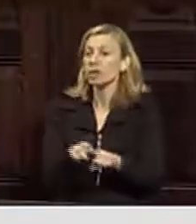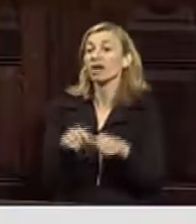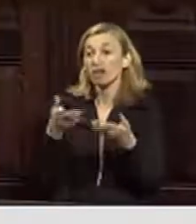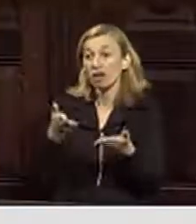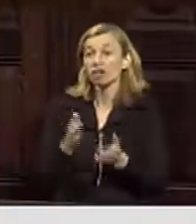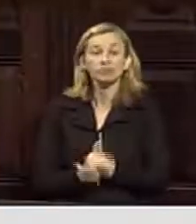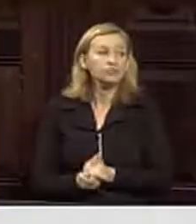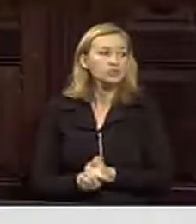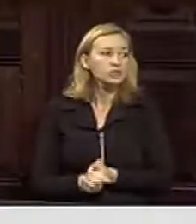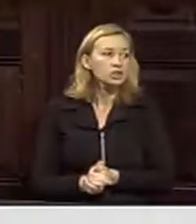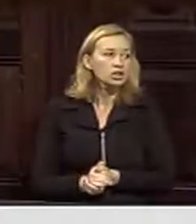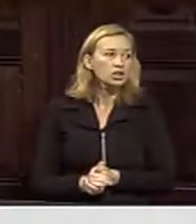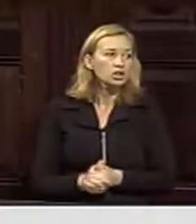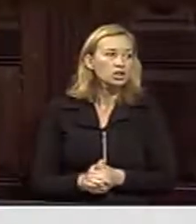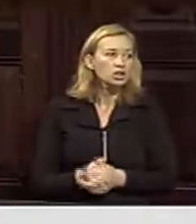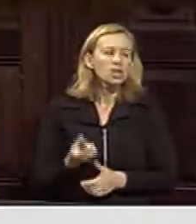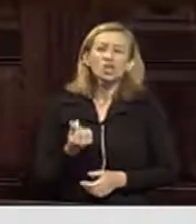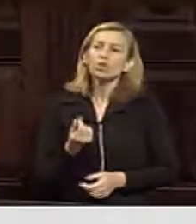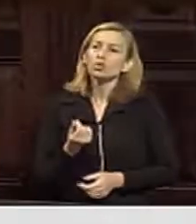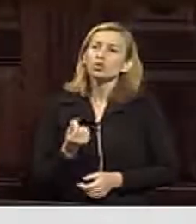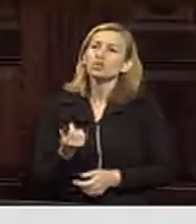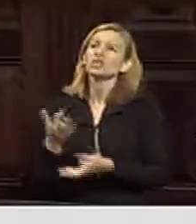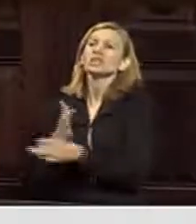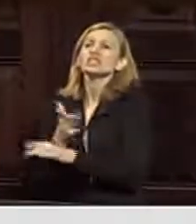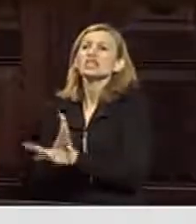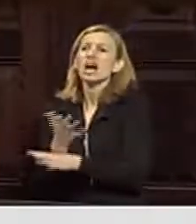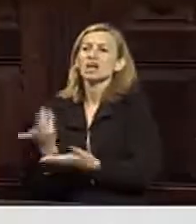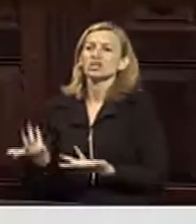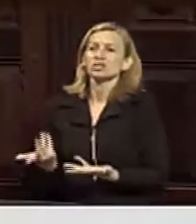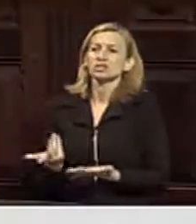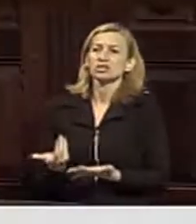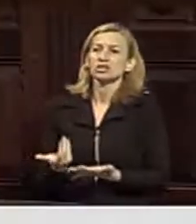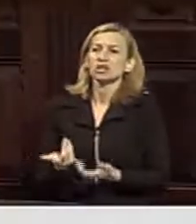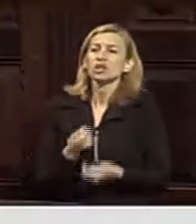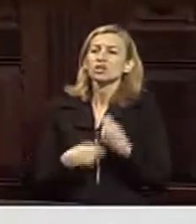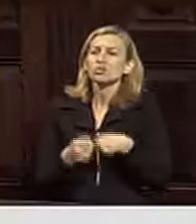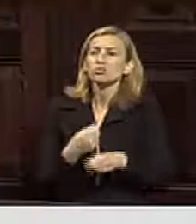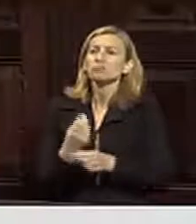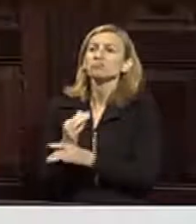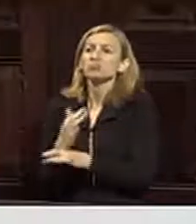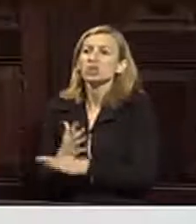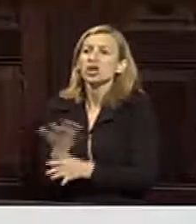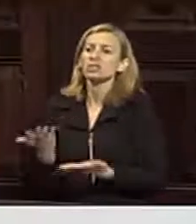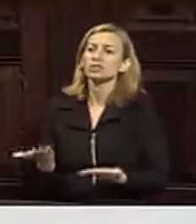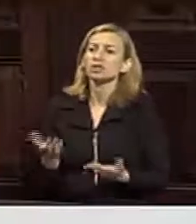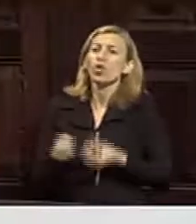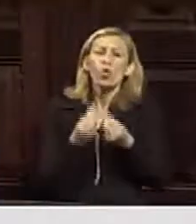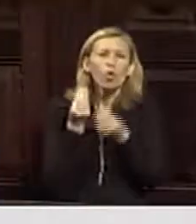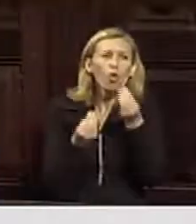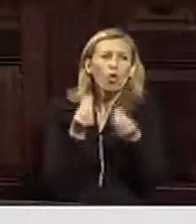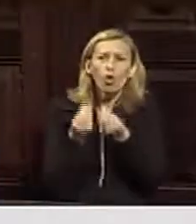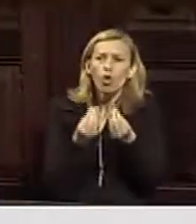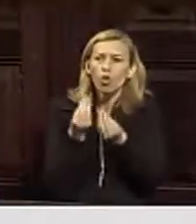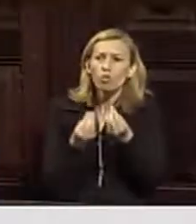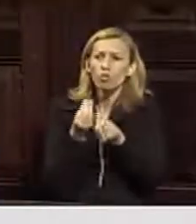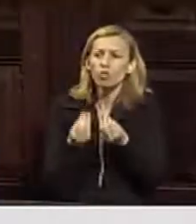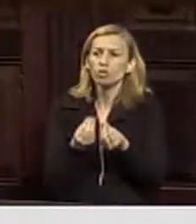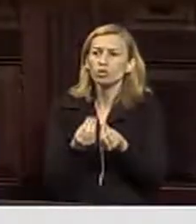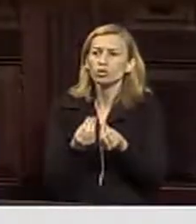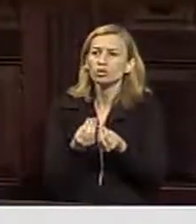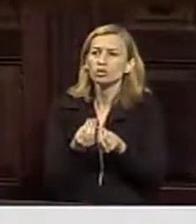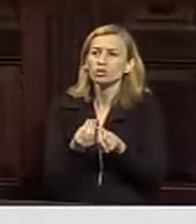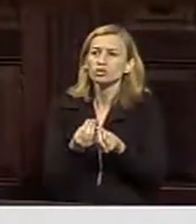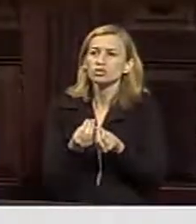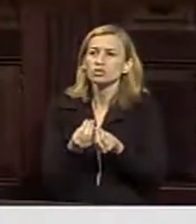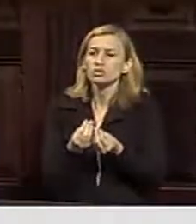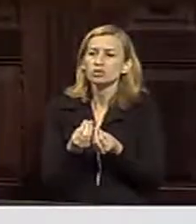E a economia dessa região? Como é que o cidadão, né, vai acessar as suas